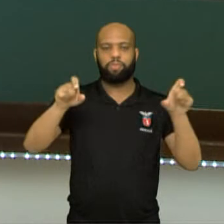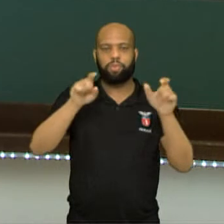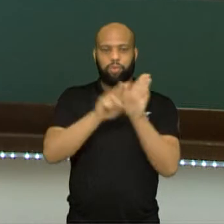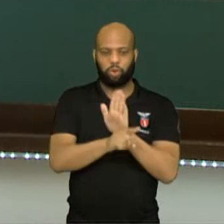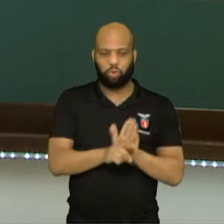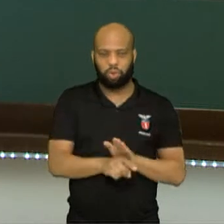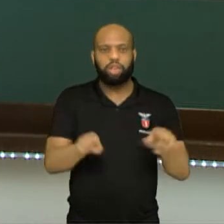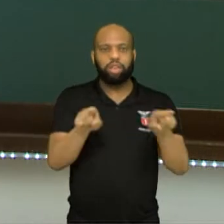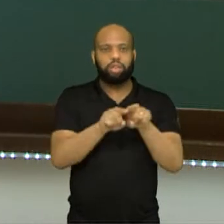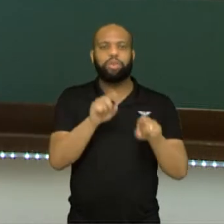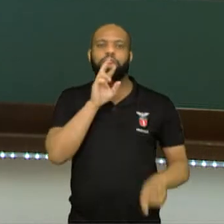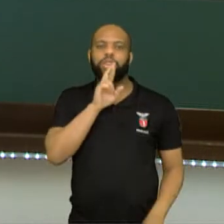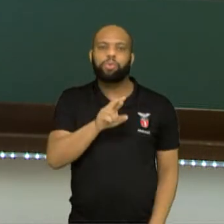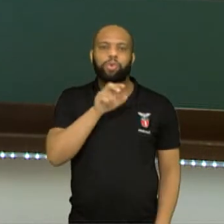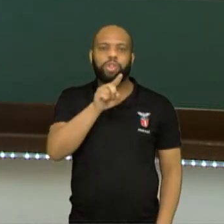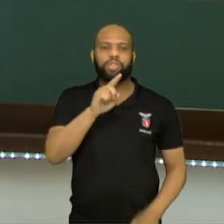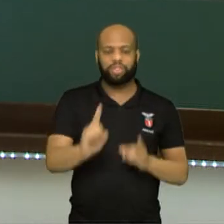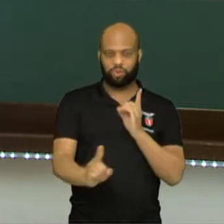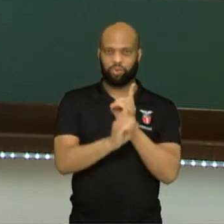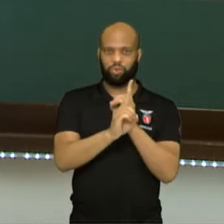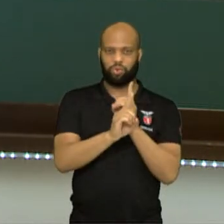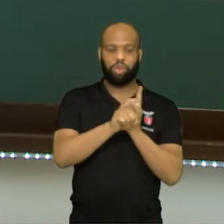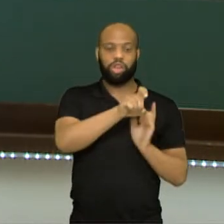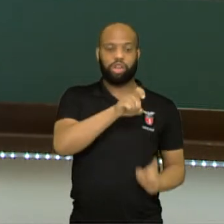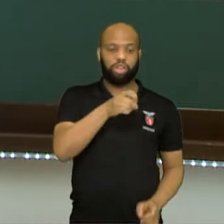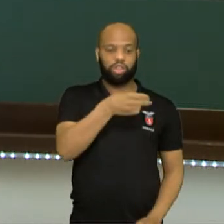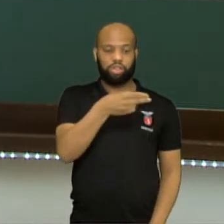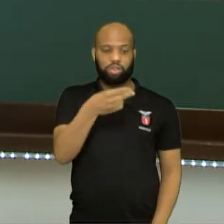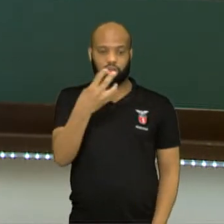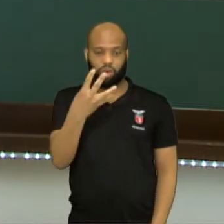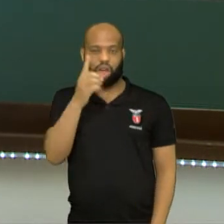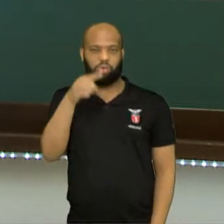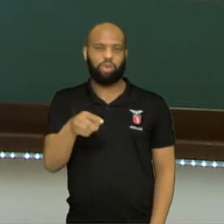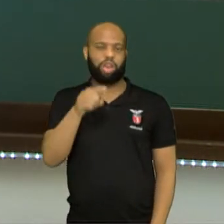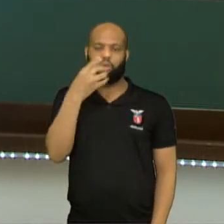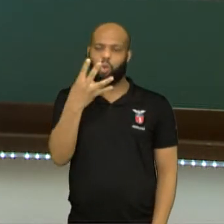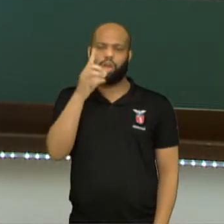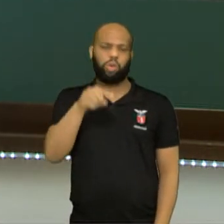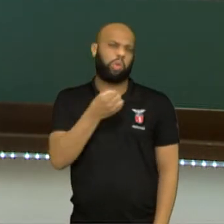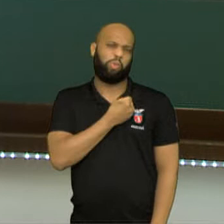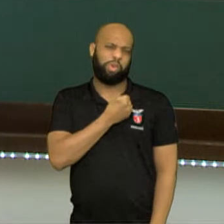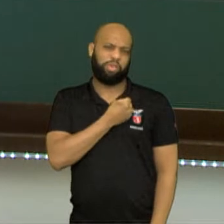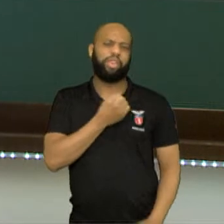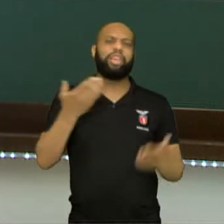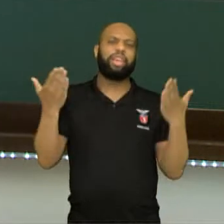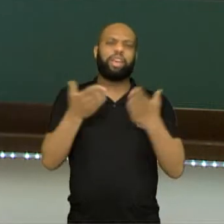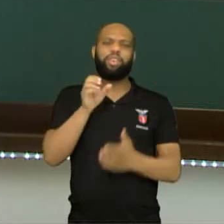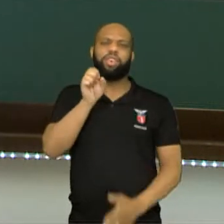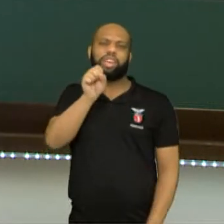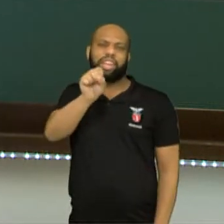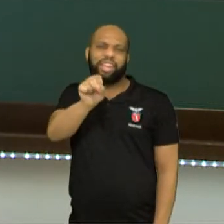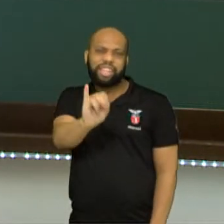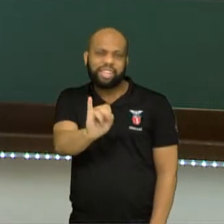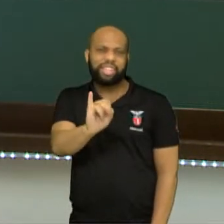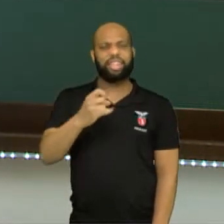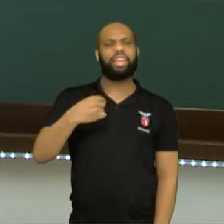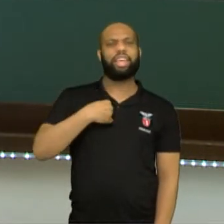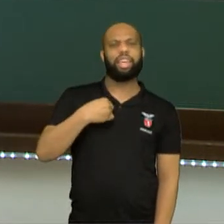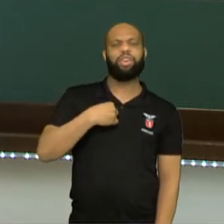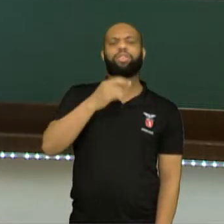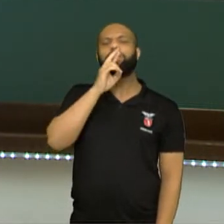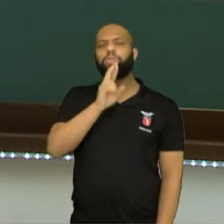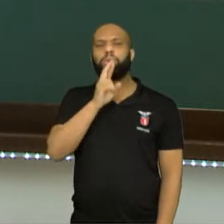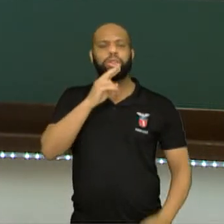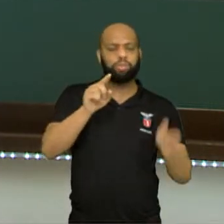a resposta que você encontrou. X igual a 4, 4 é simplesmente um número. Agora, se eu estou resolvendo um